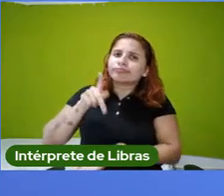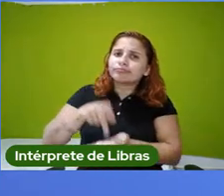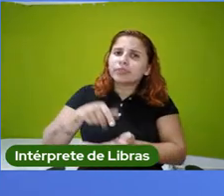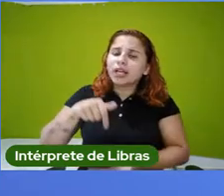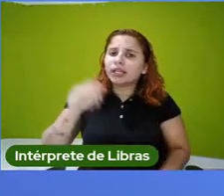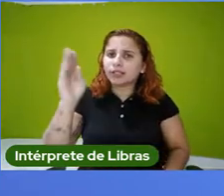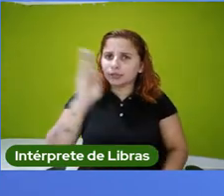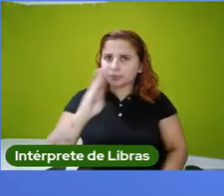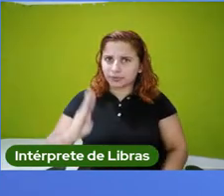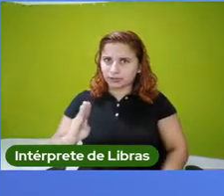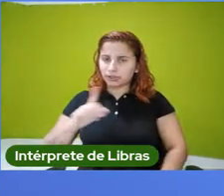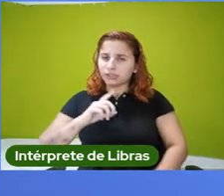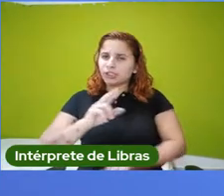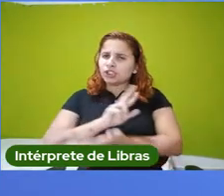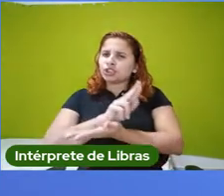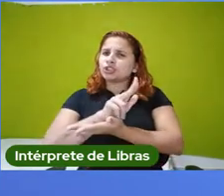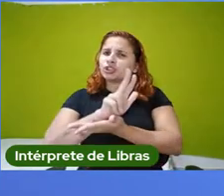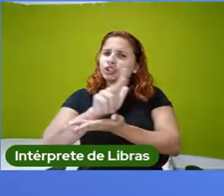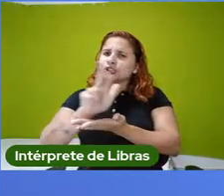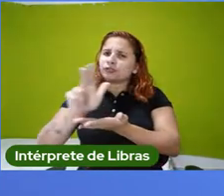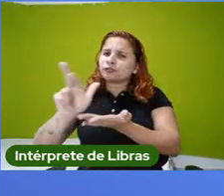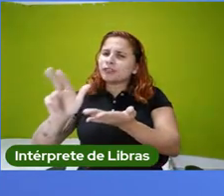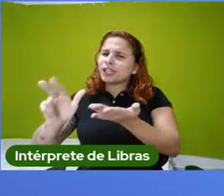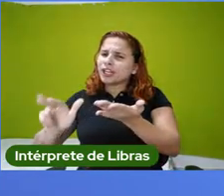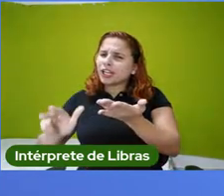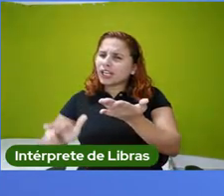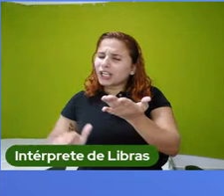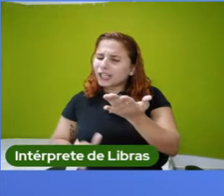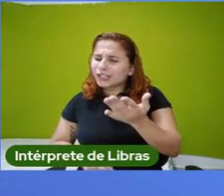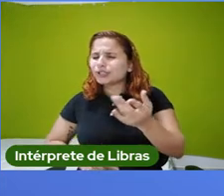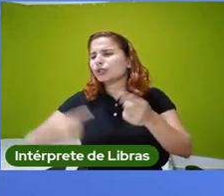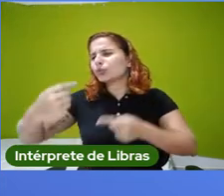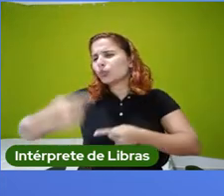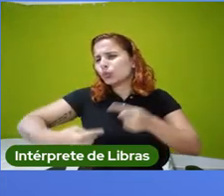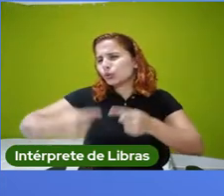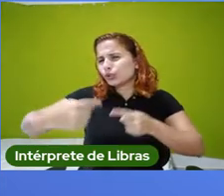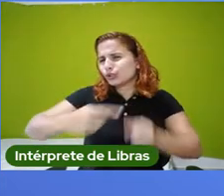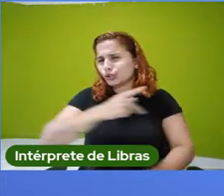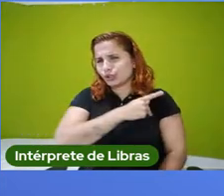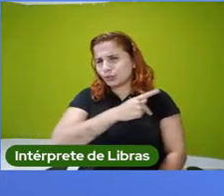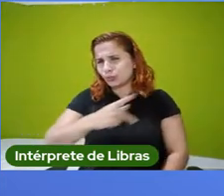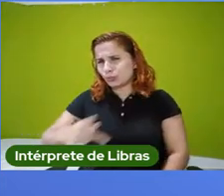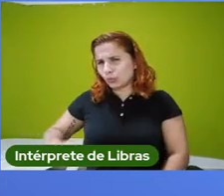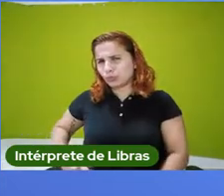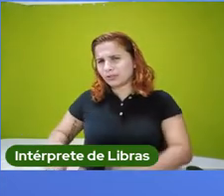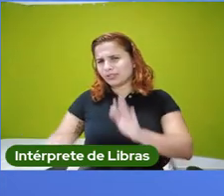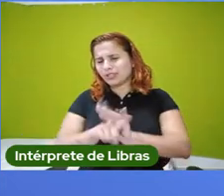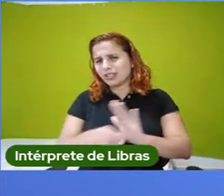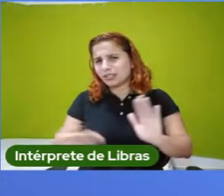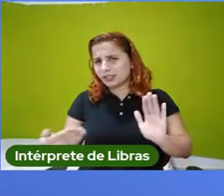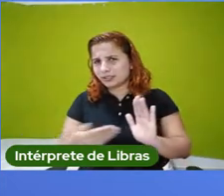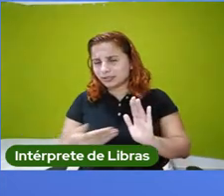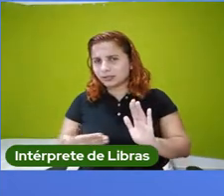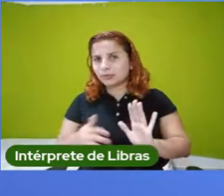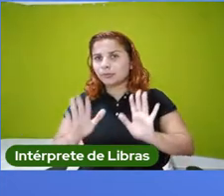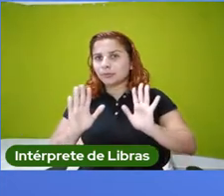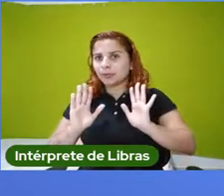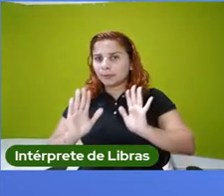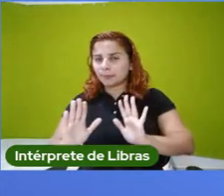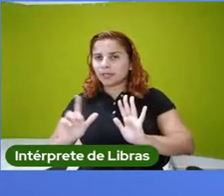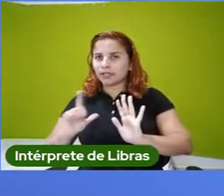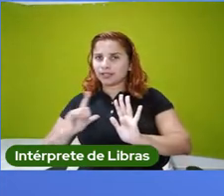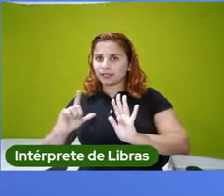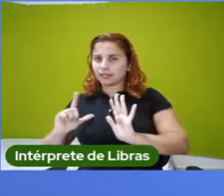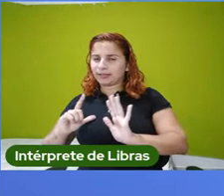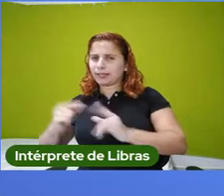vários conjuntos de políticas públicas relativamente robustas para as pessoas com deficiência, Por exemplo, nós temos a política de